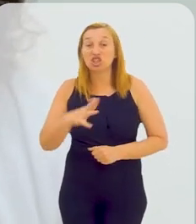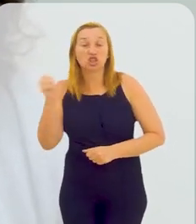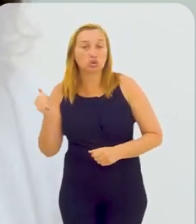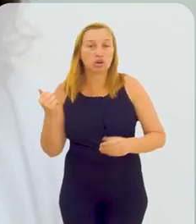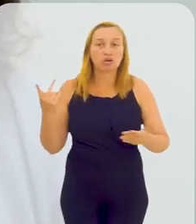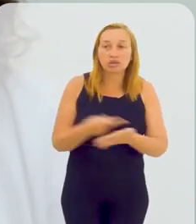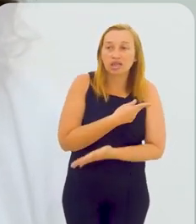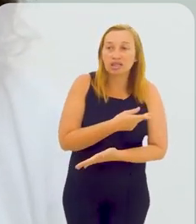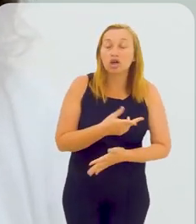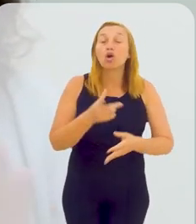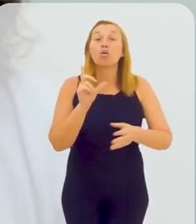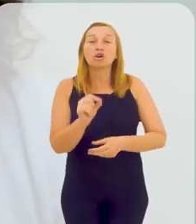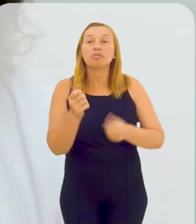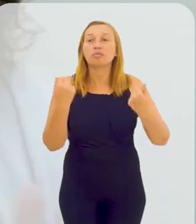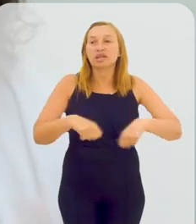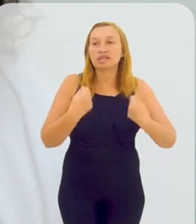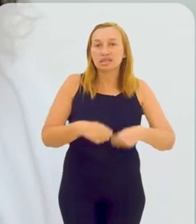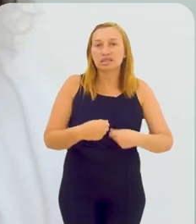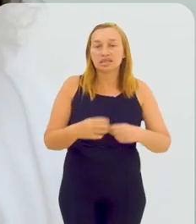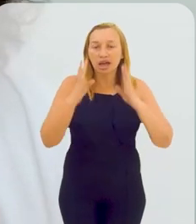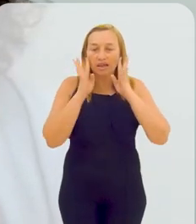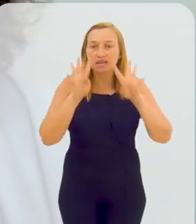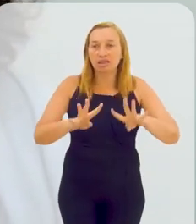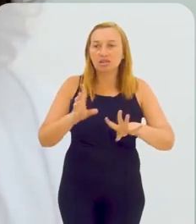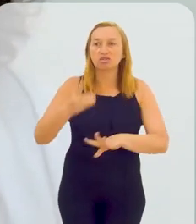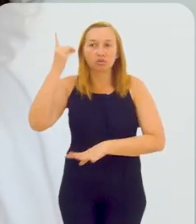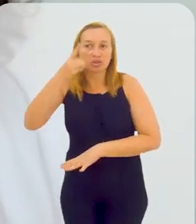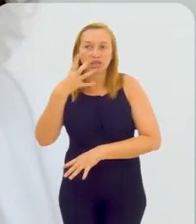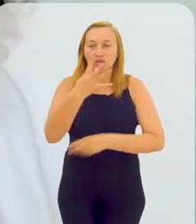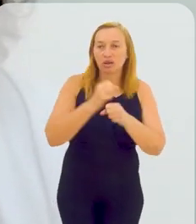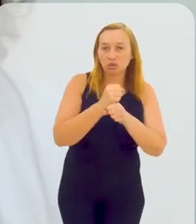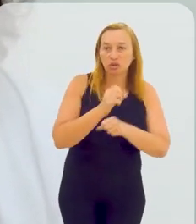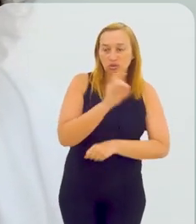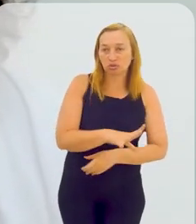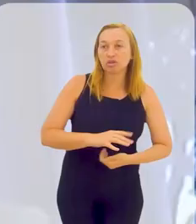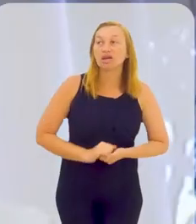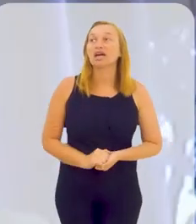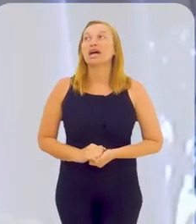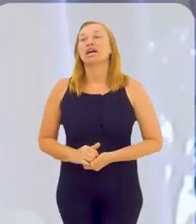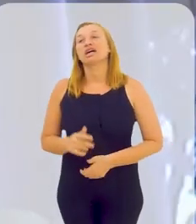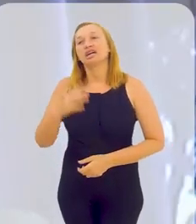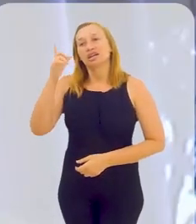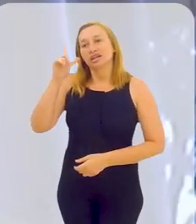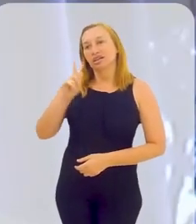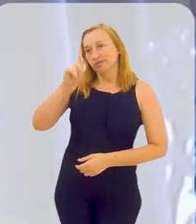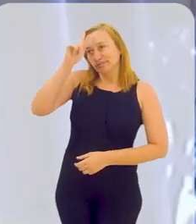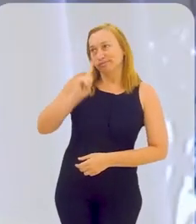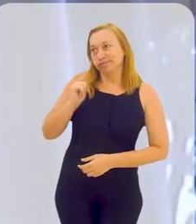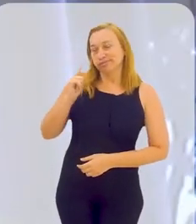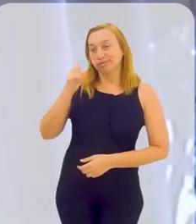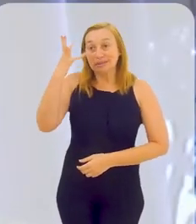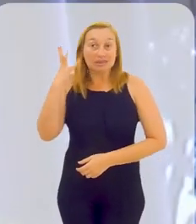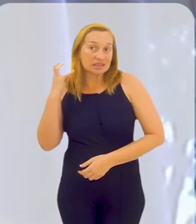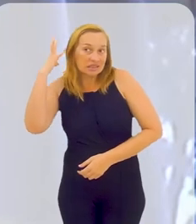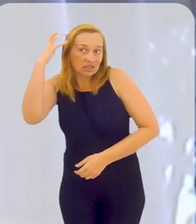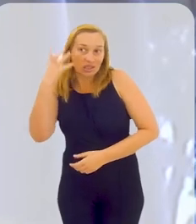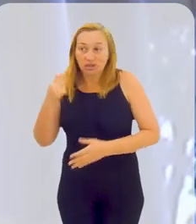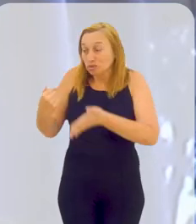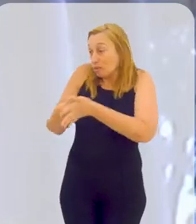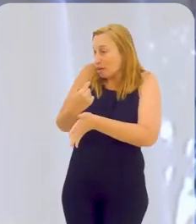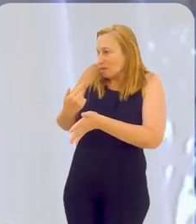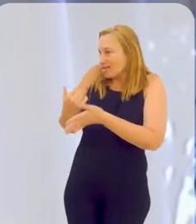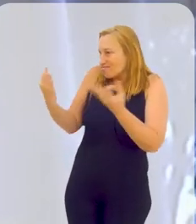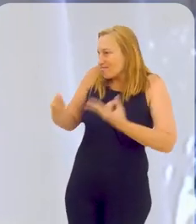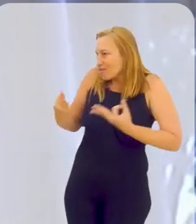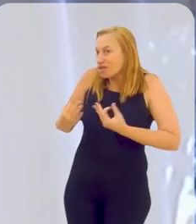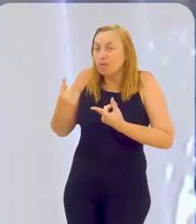chegam. Então, o que precisa estar no radar dos deputados nesses próximos 4 anos? Olha, às vezes a sua pergunta ela é assim